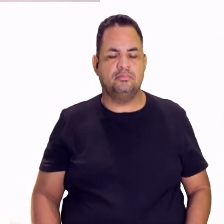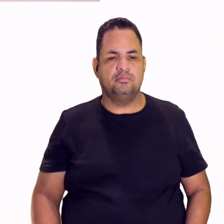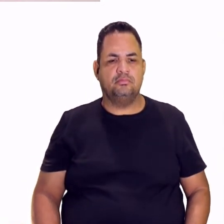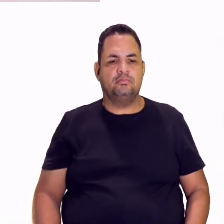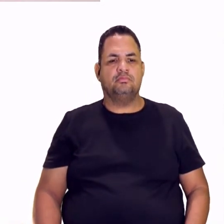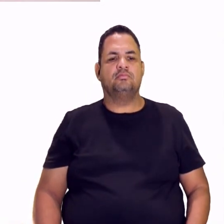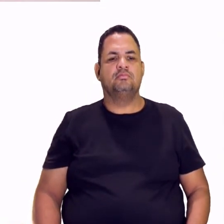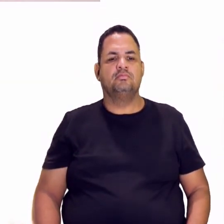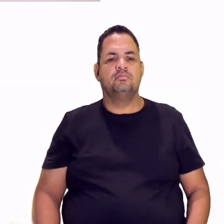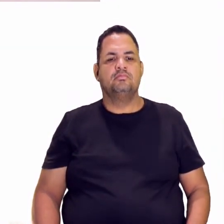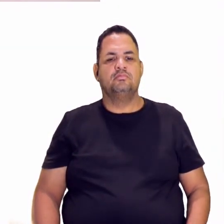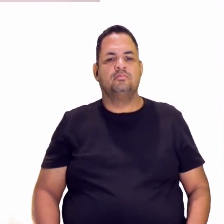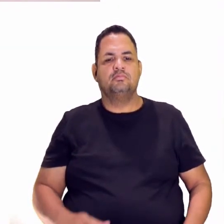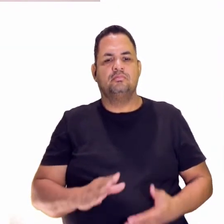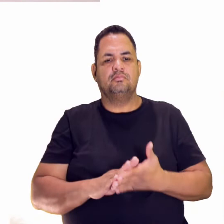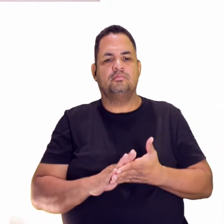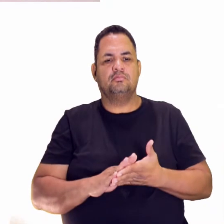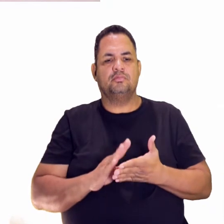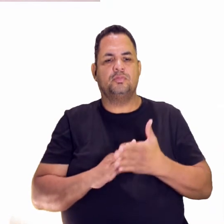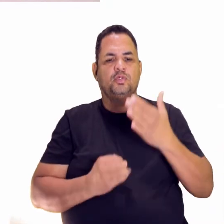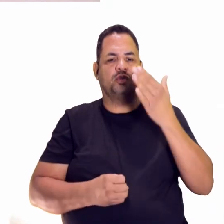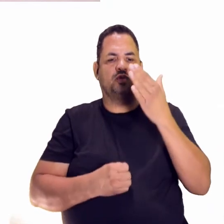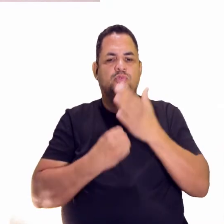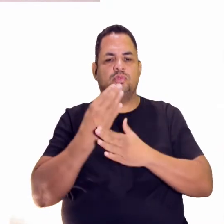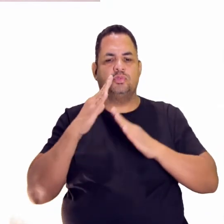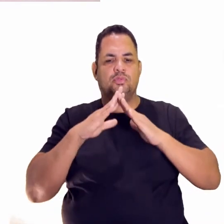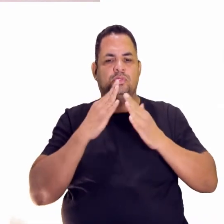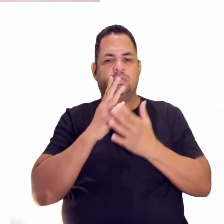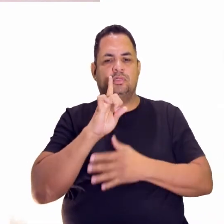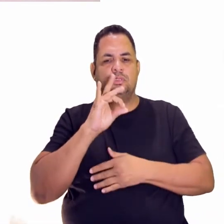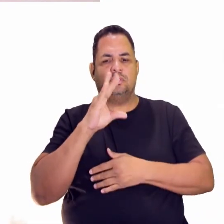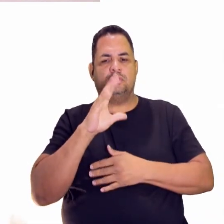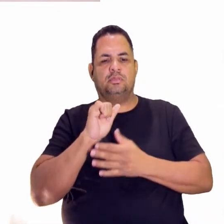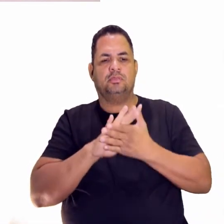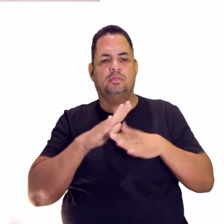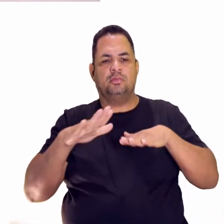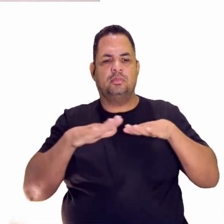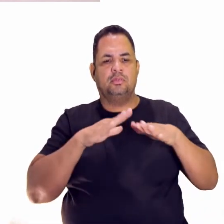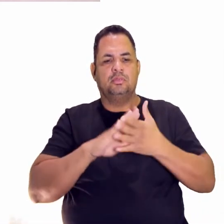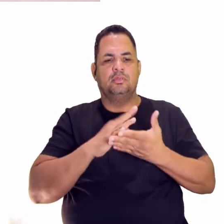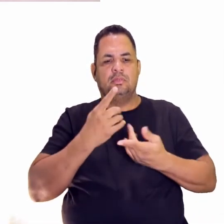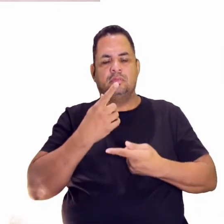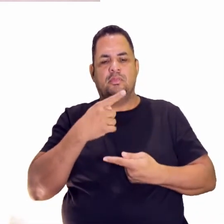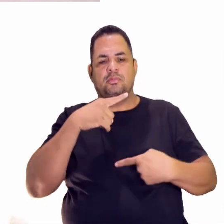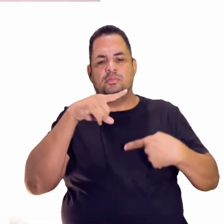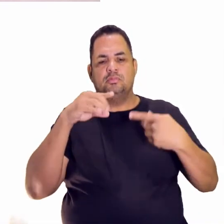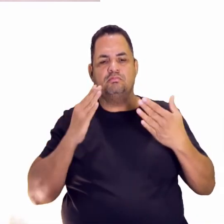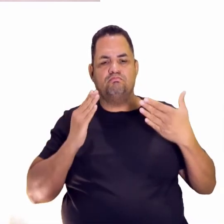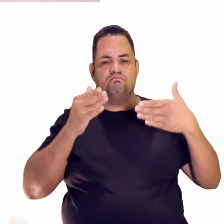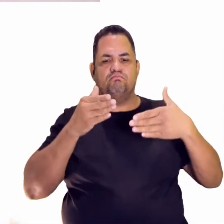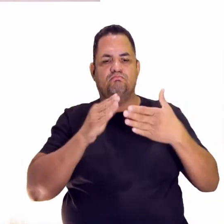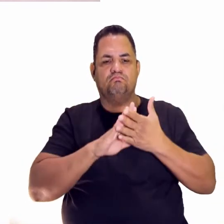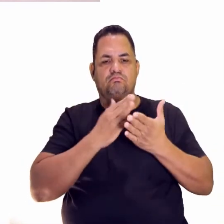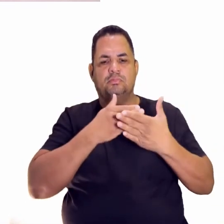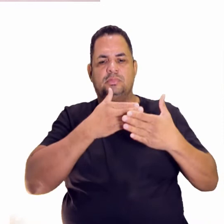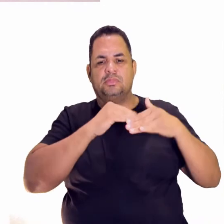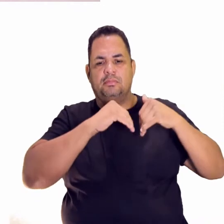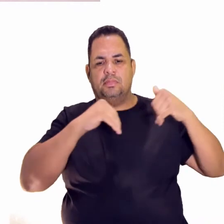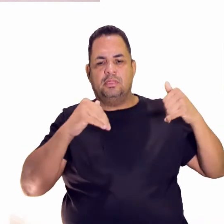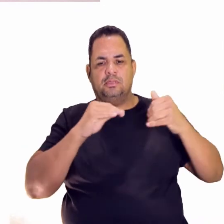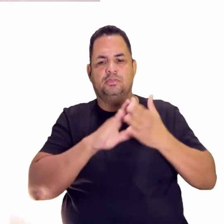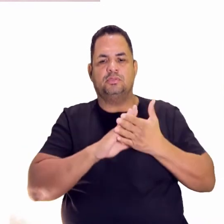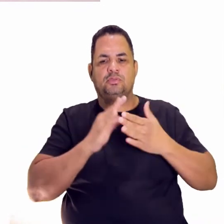Um trunfo obtido pela escola dadaísta, né? Movimento que visa romper com estilos clássicos